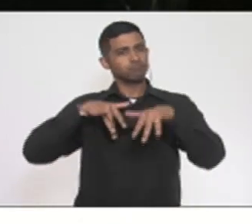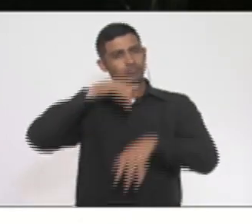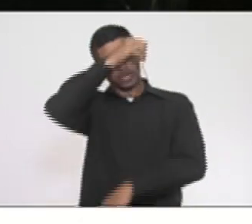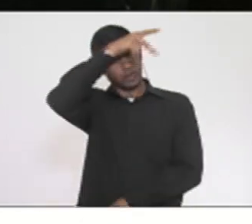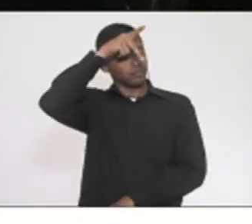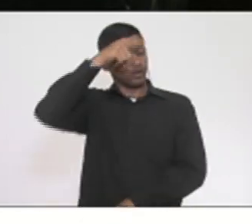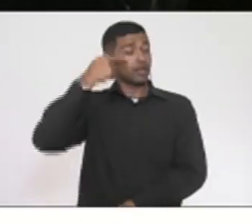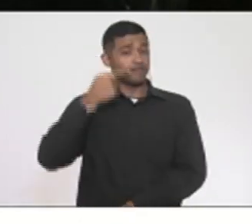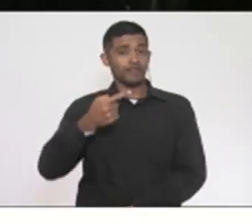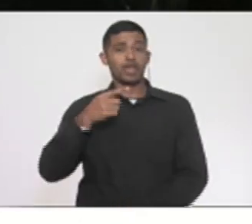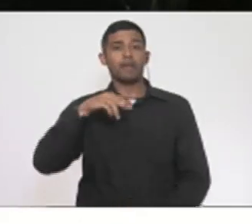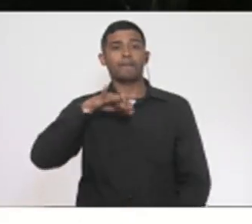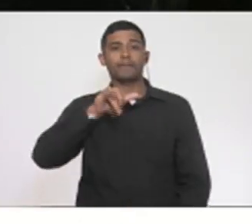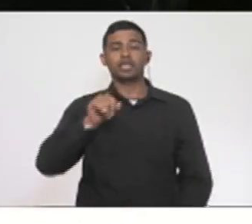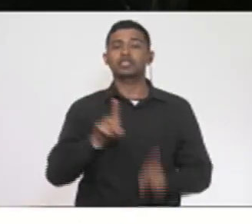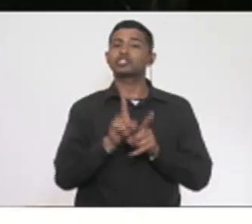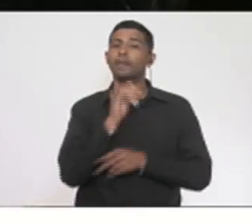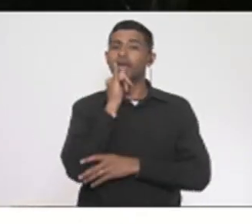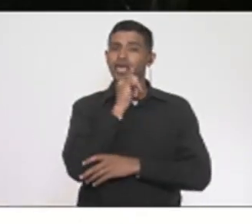Minas e Energia, doutor Hélio,